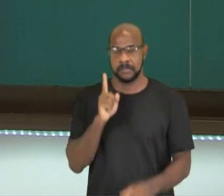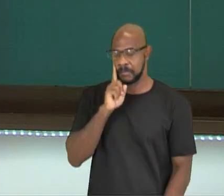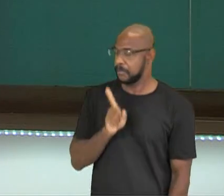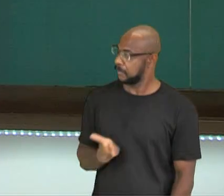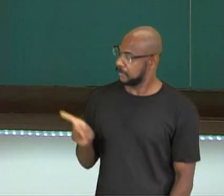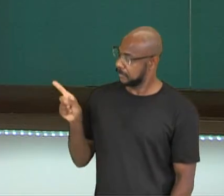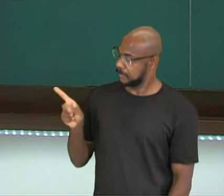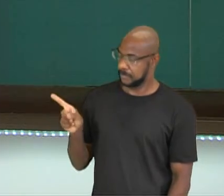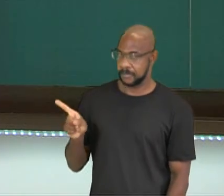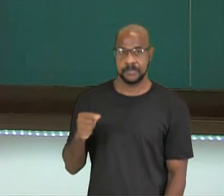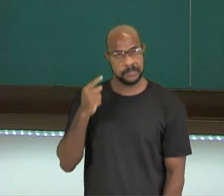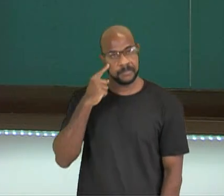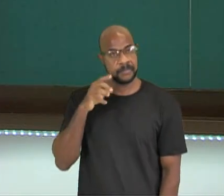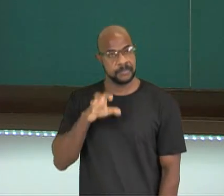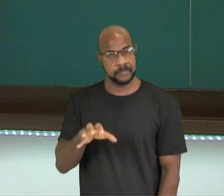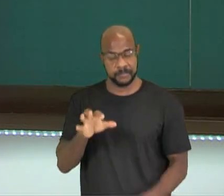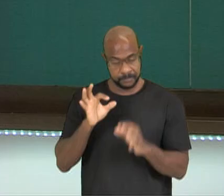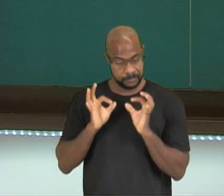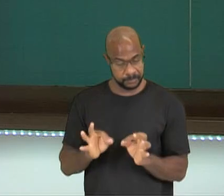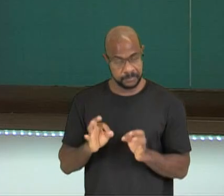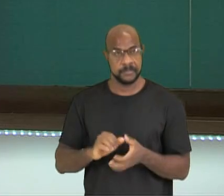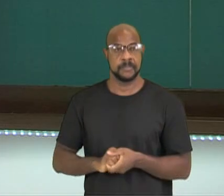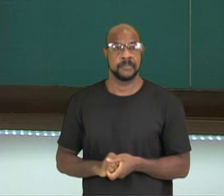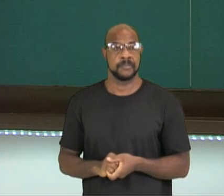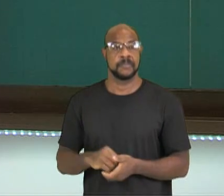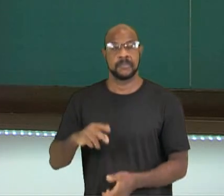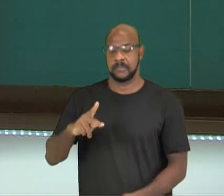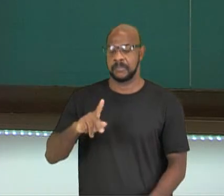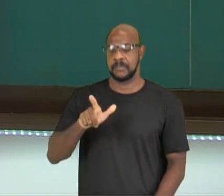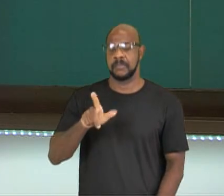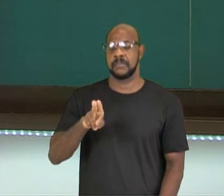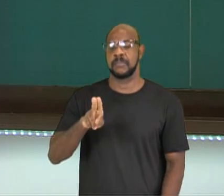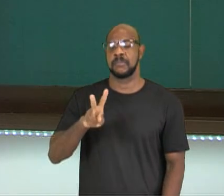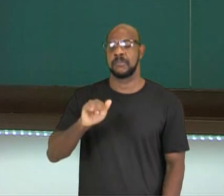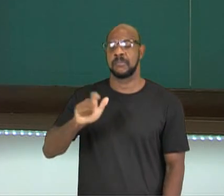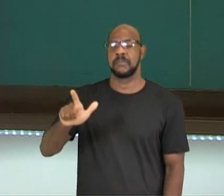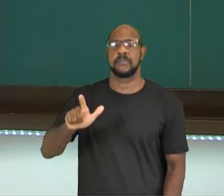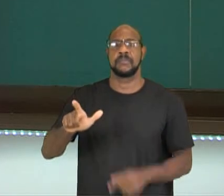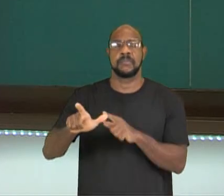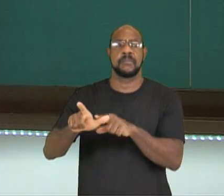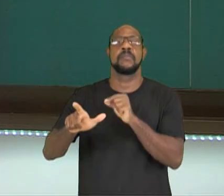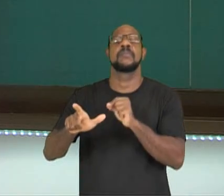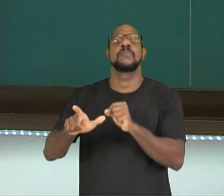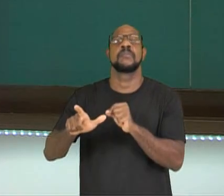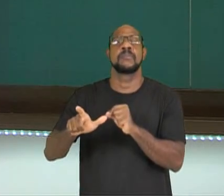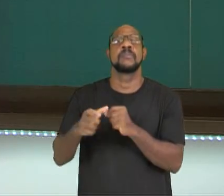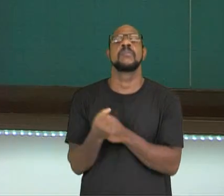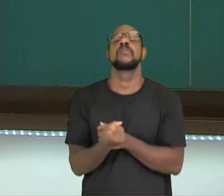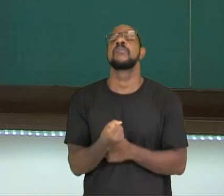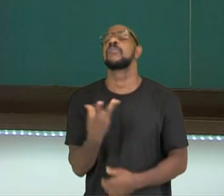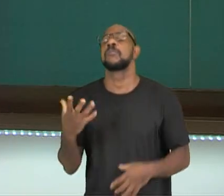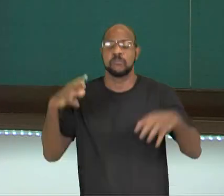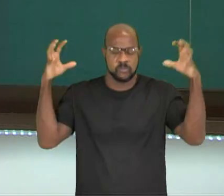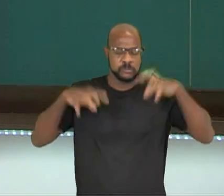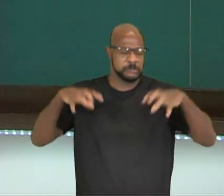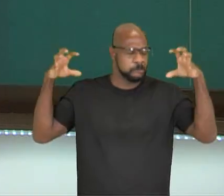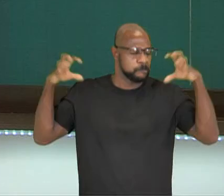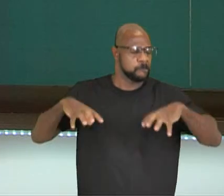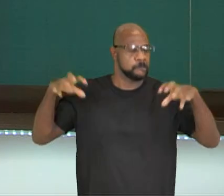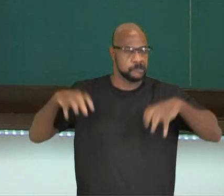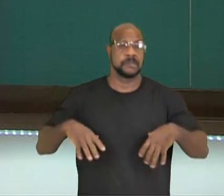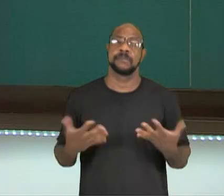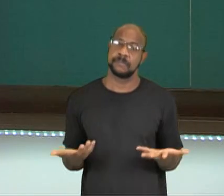certo? Pensando bem certinho ali. Quando falo pluvial, de pluviosidade, quantidade de chuvas,